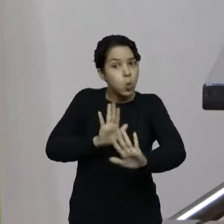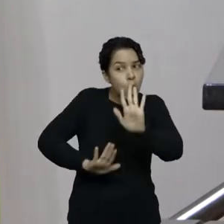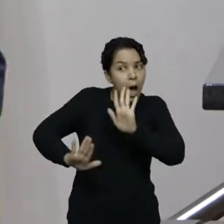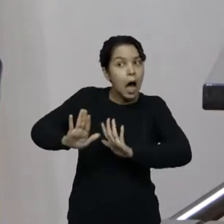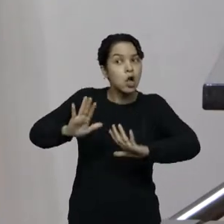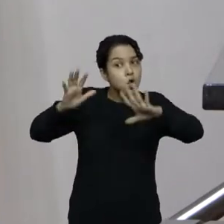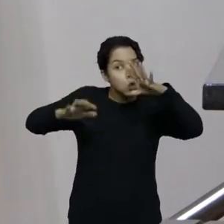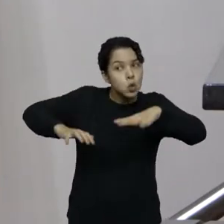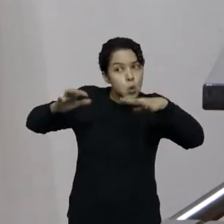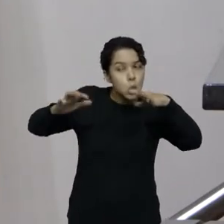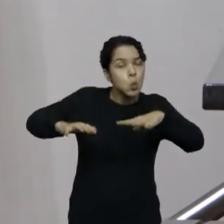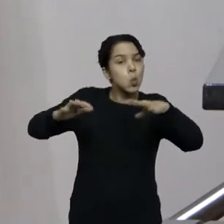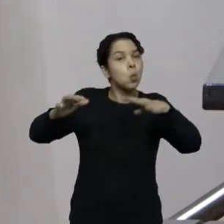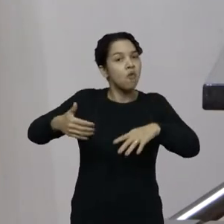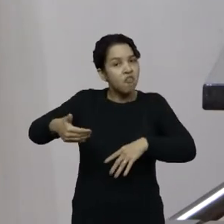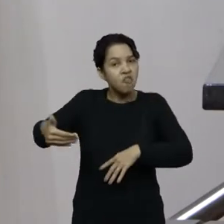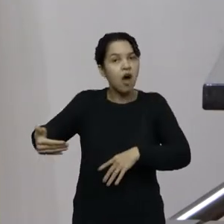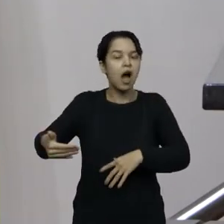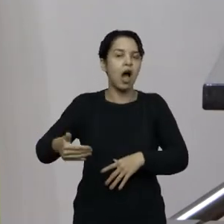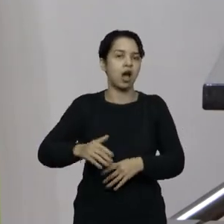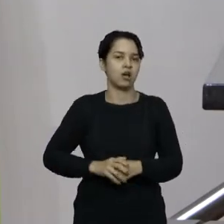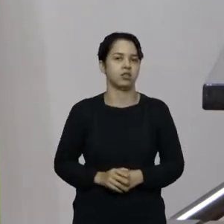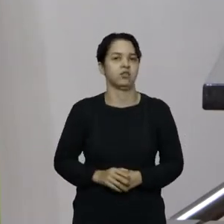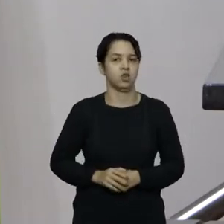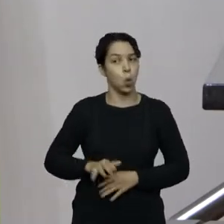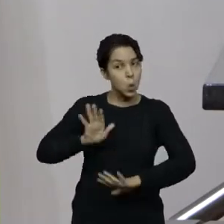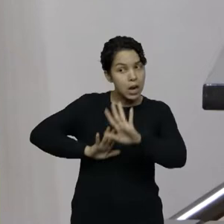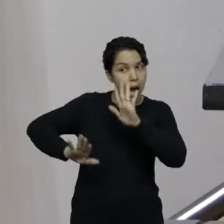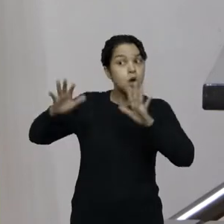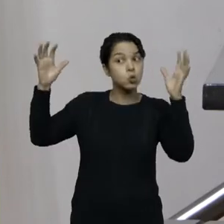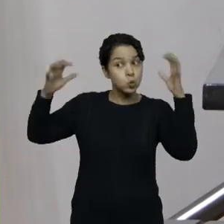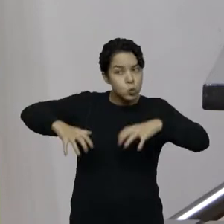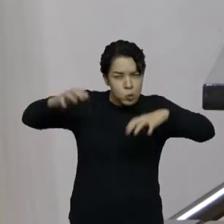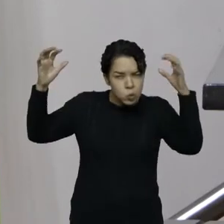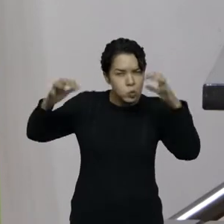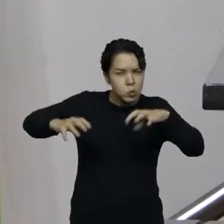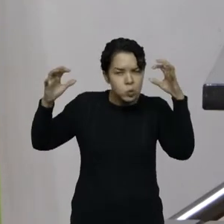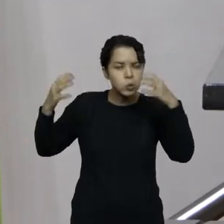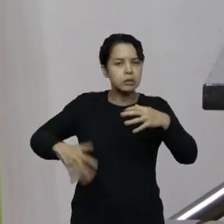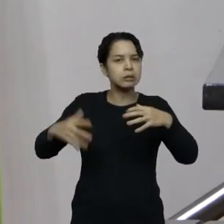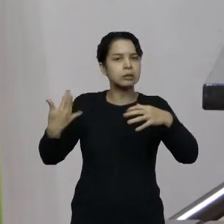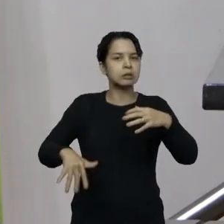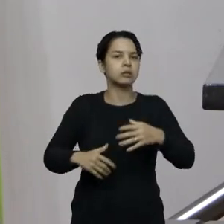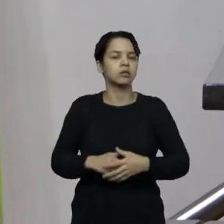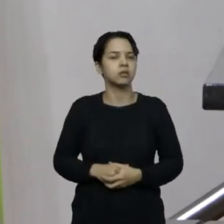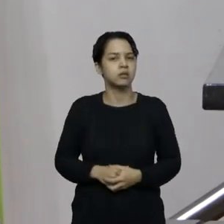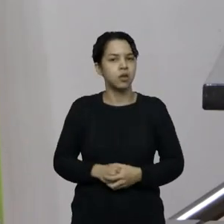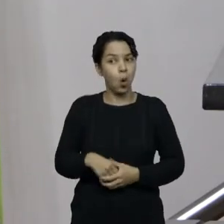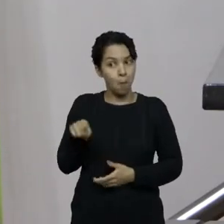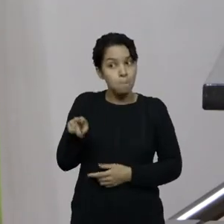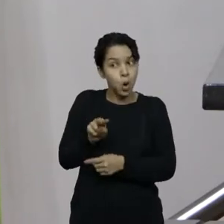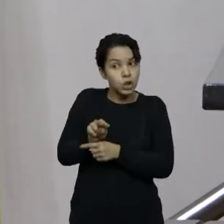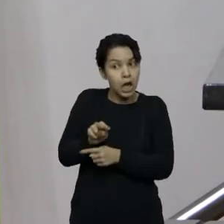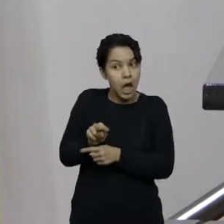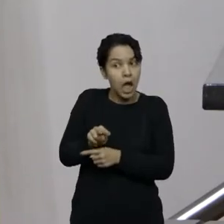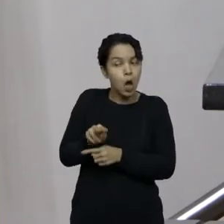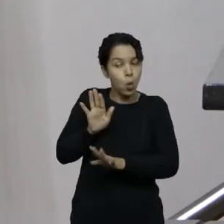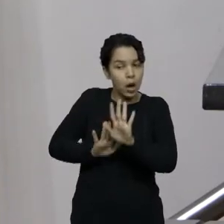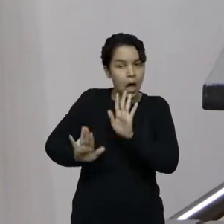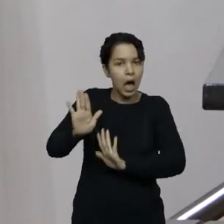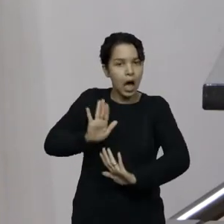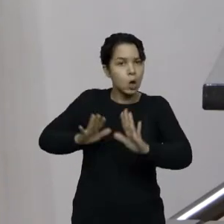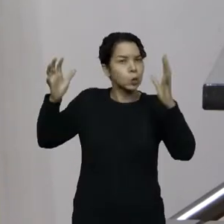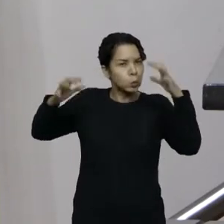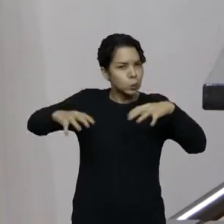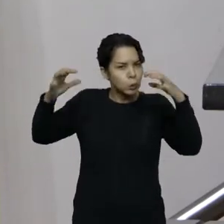muito tá pode ter cuidado hein vai chover muito e te proteja vai chover muito